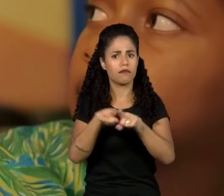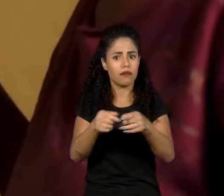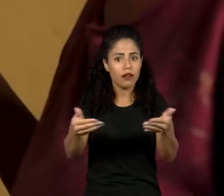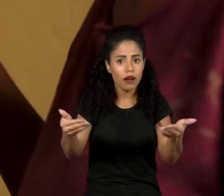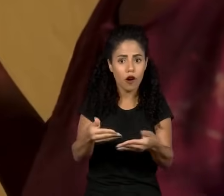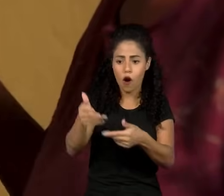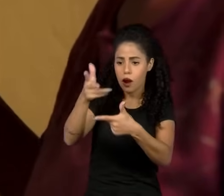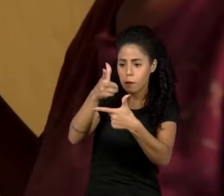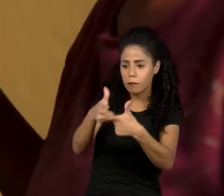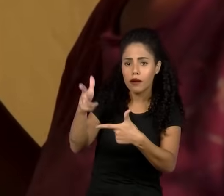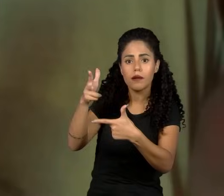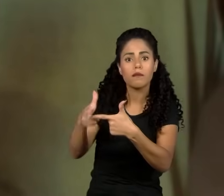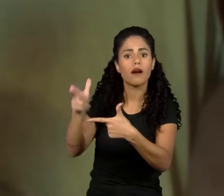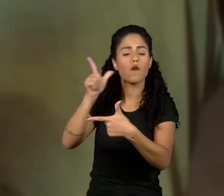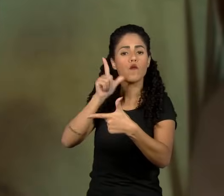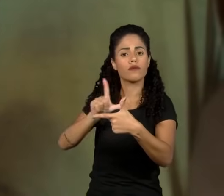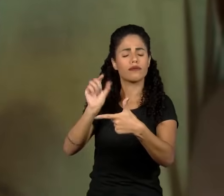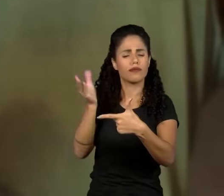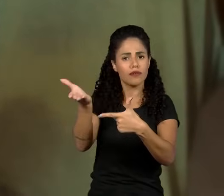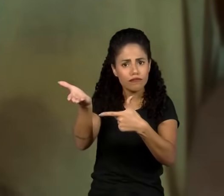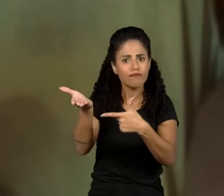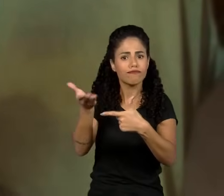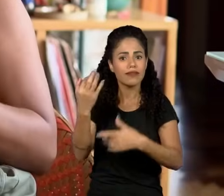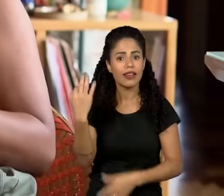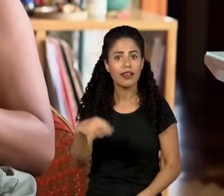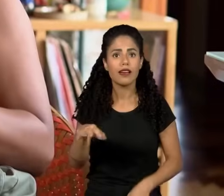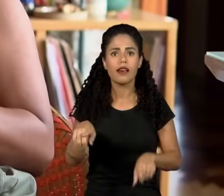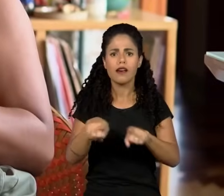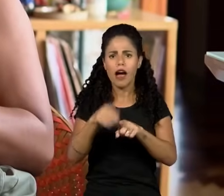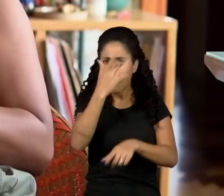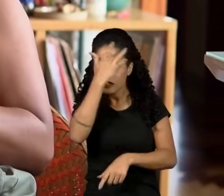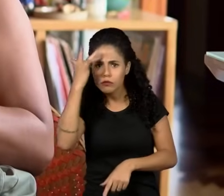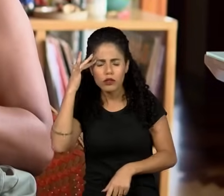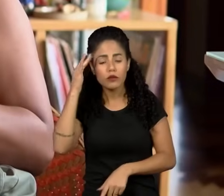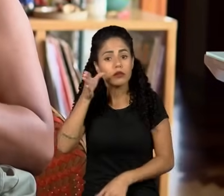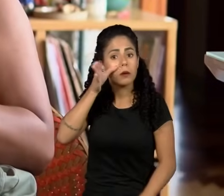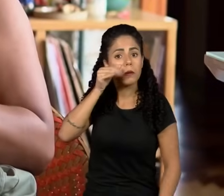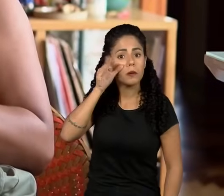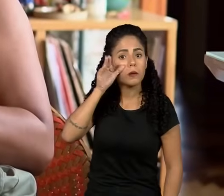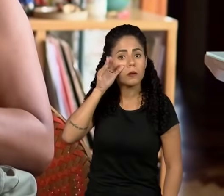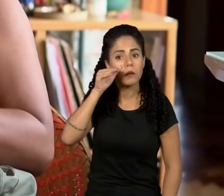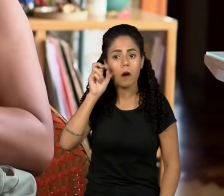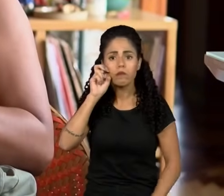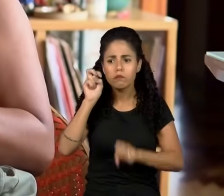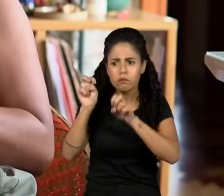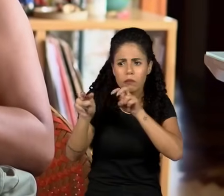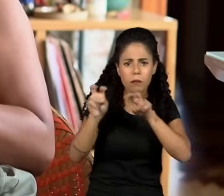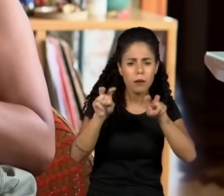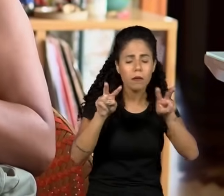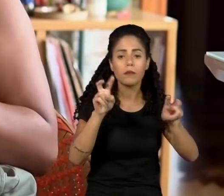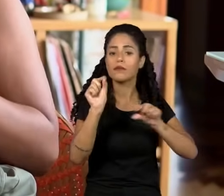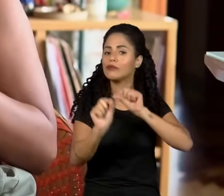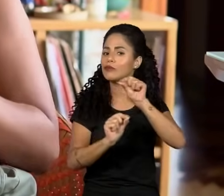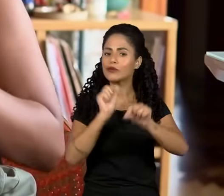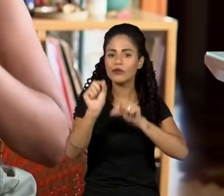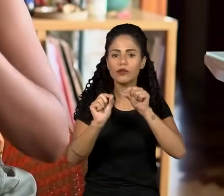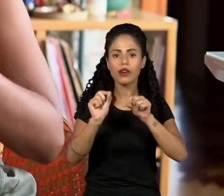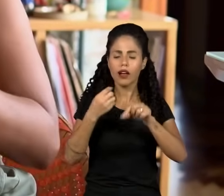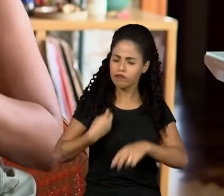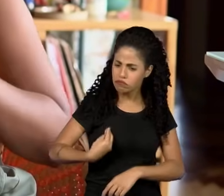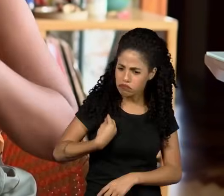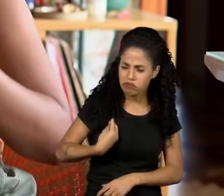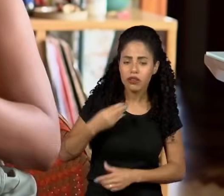na série Opaió, e o público já tinha tido a possibilidade de